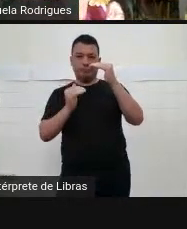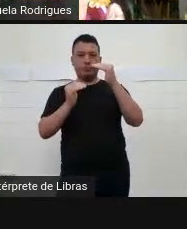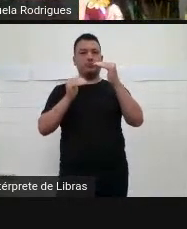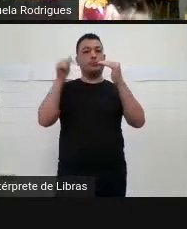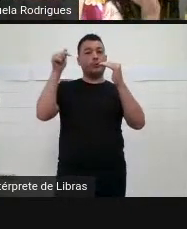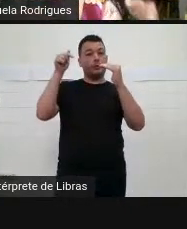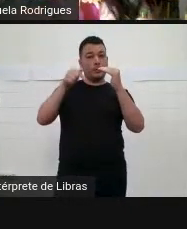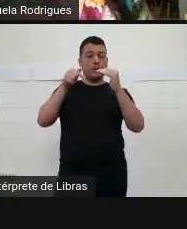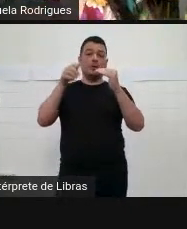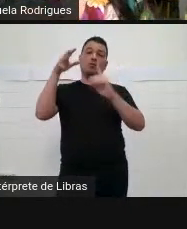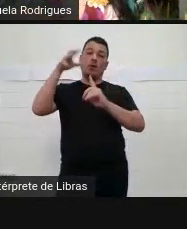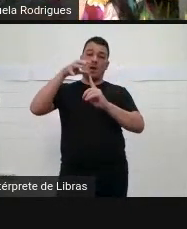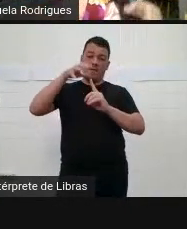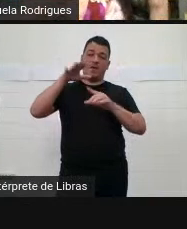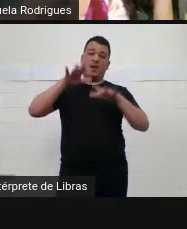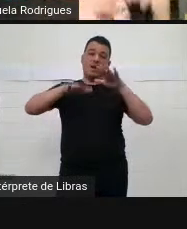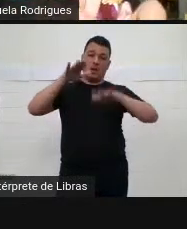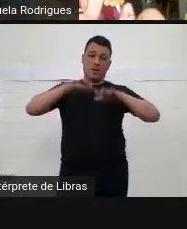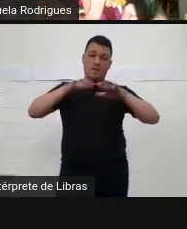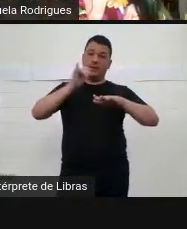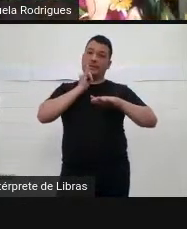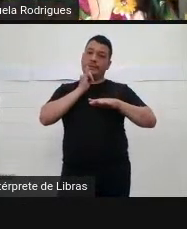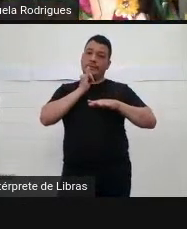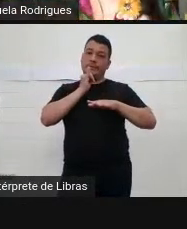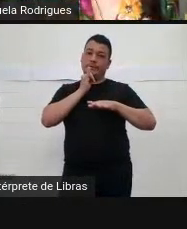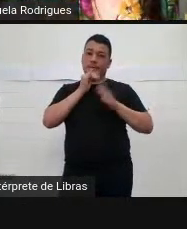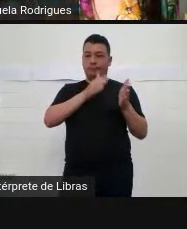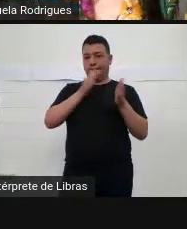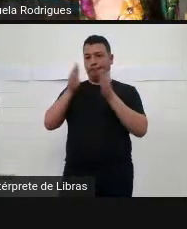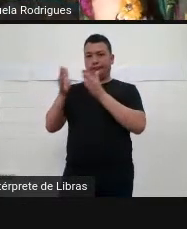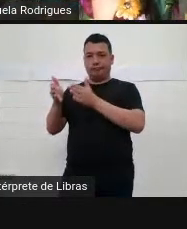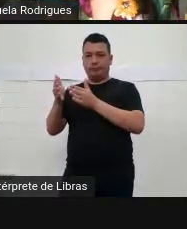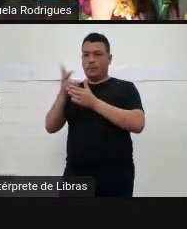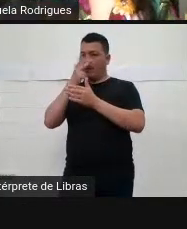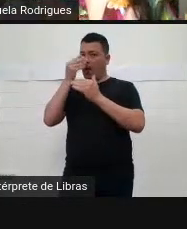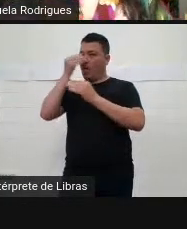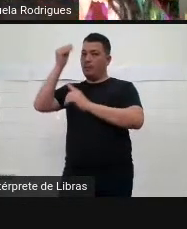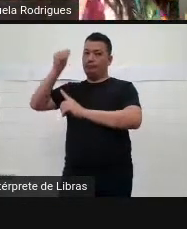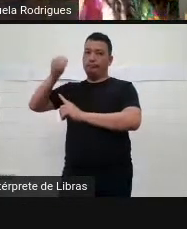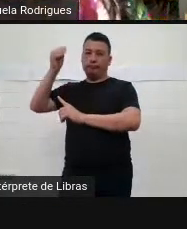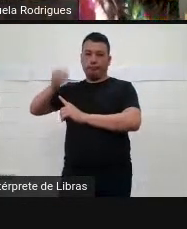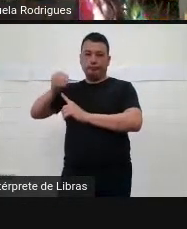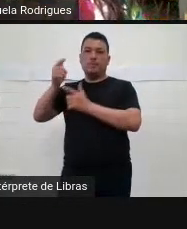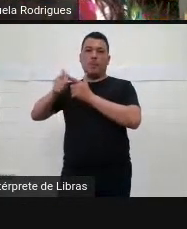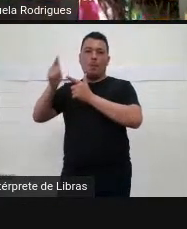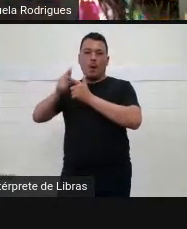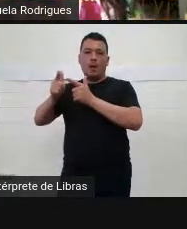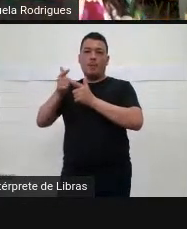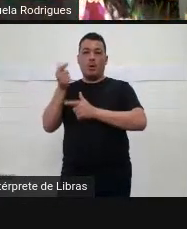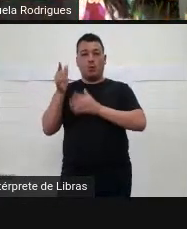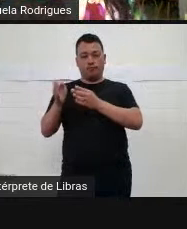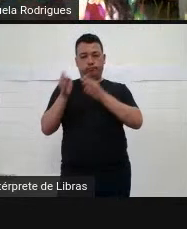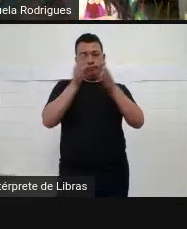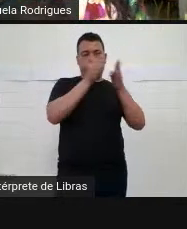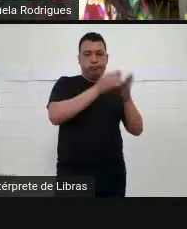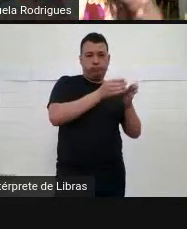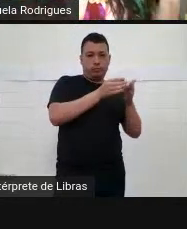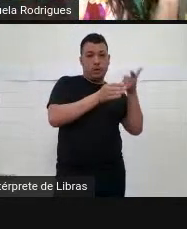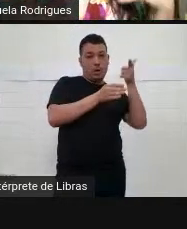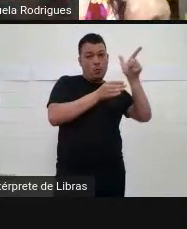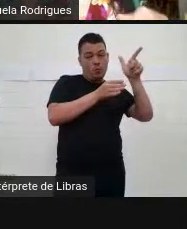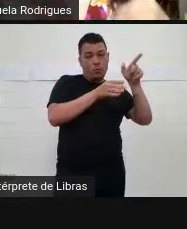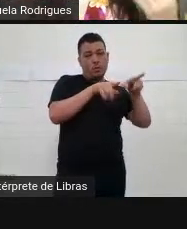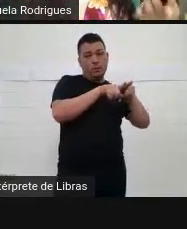esse processo, por um lado, de subalternização, né? E por outro, né, em outras